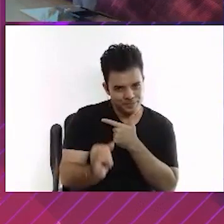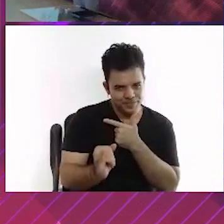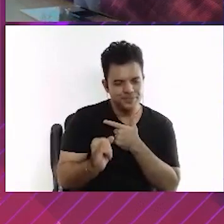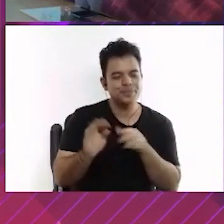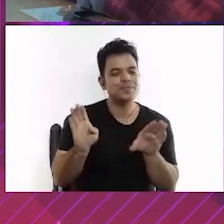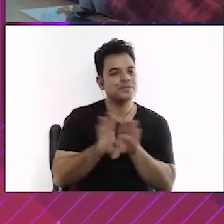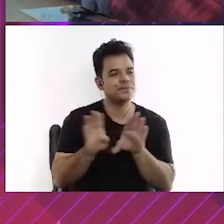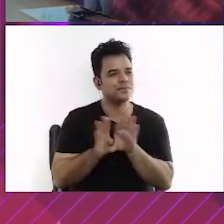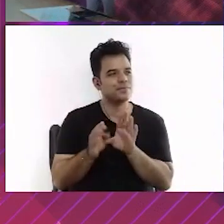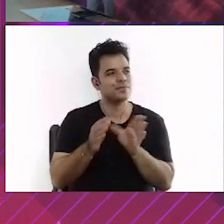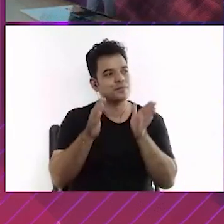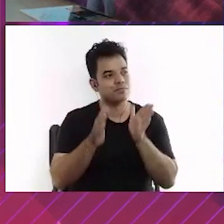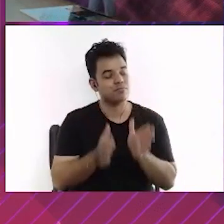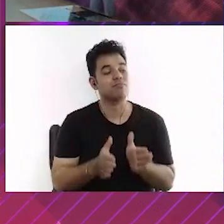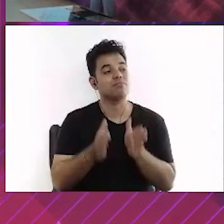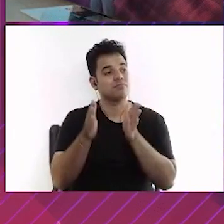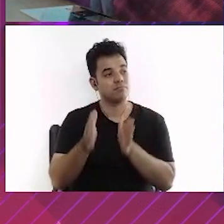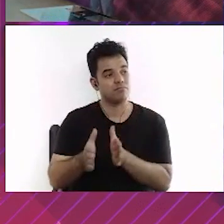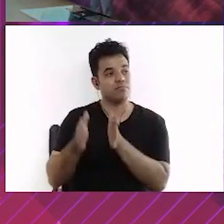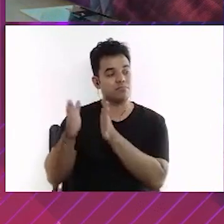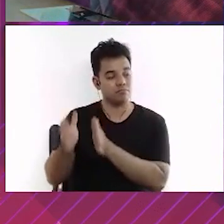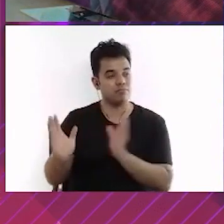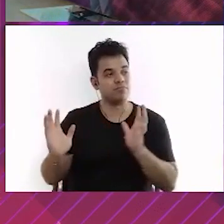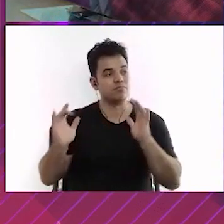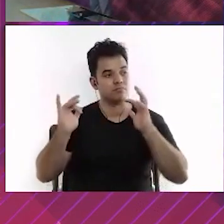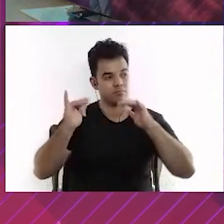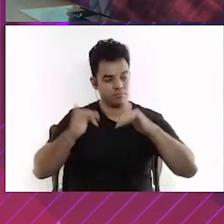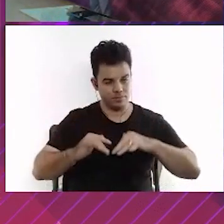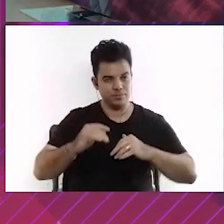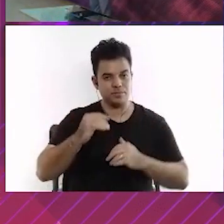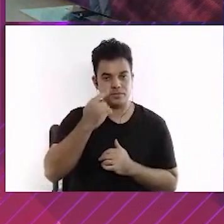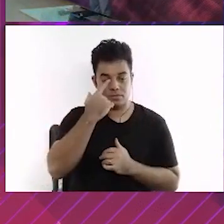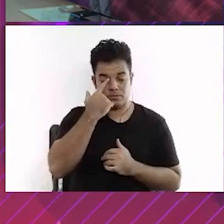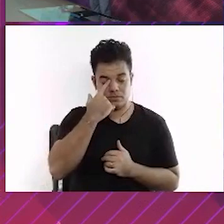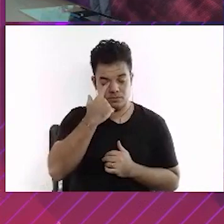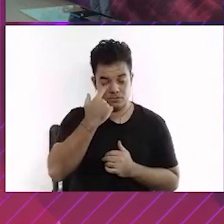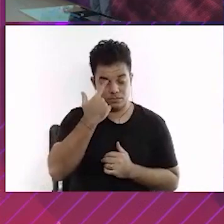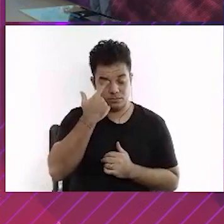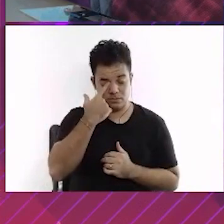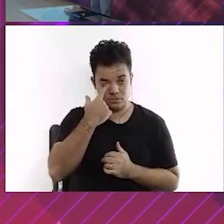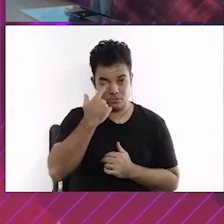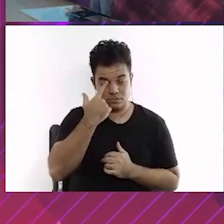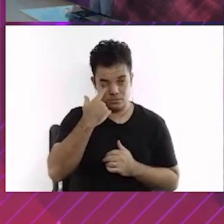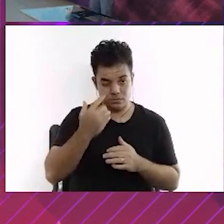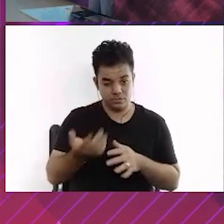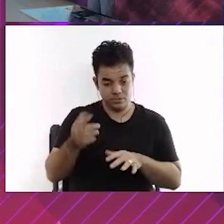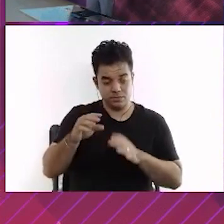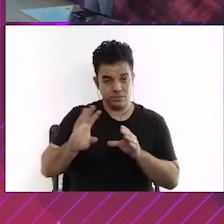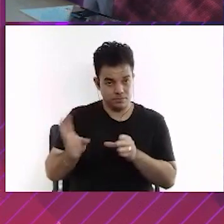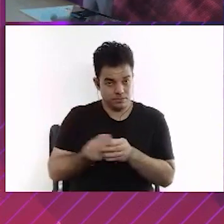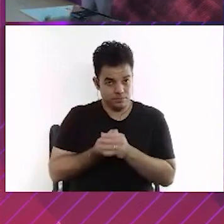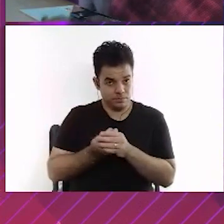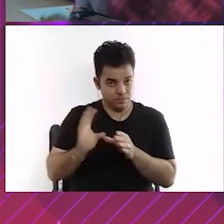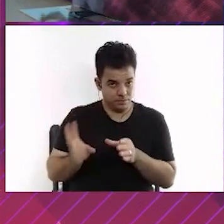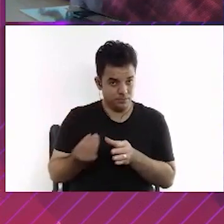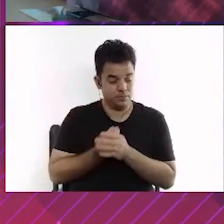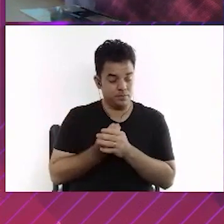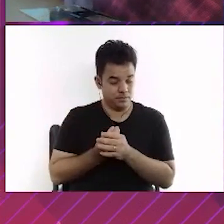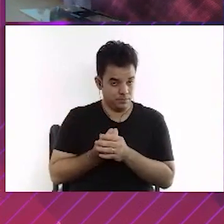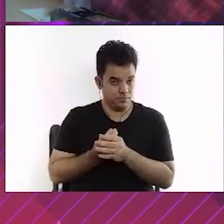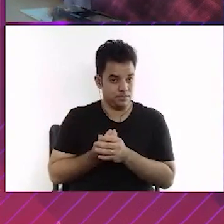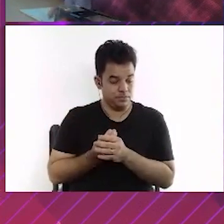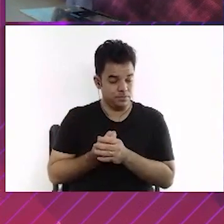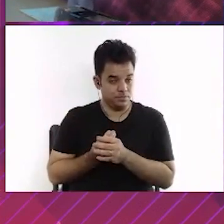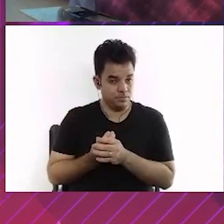do processo do encontro multidisciplinar. O estágio de implementação. Nos deparamos novamente com